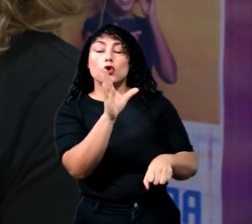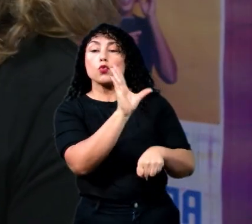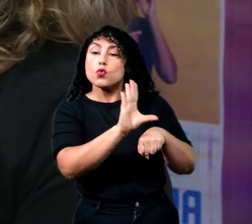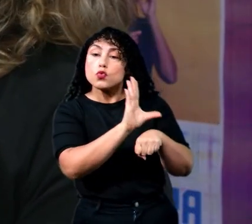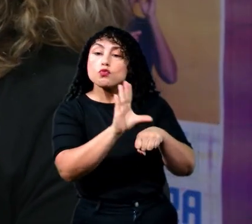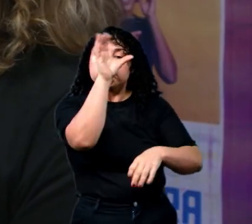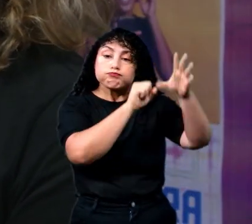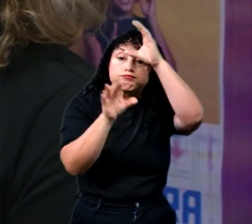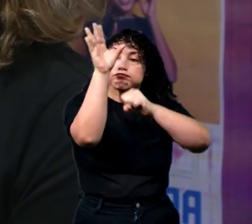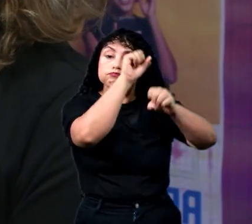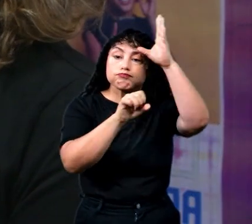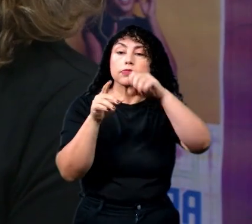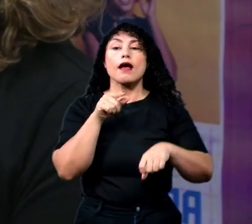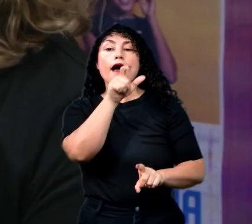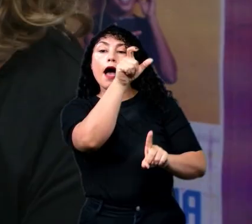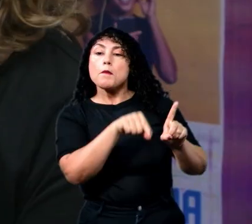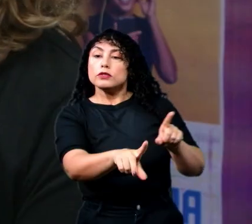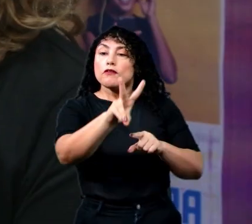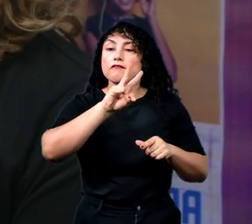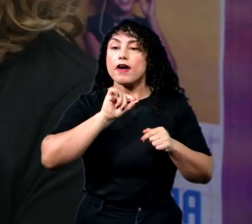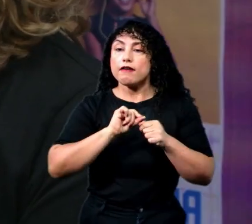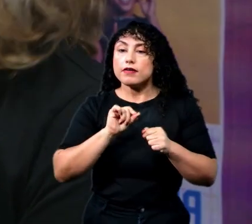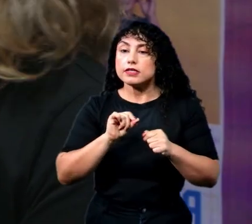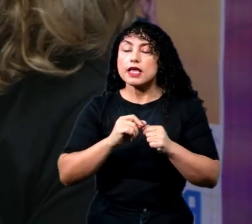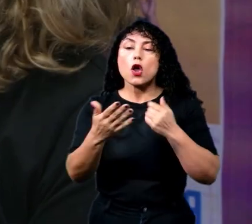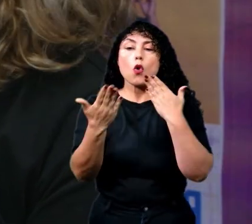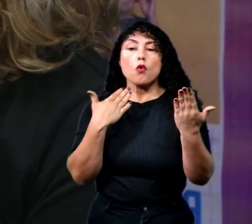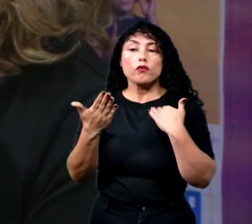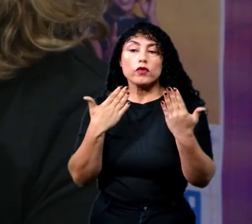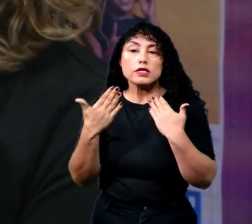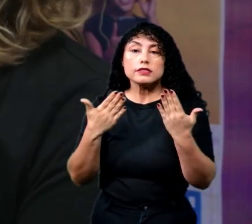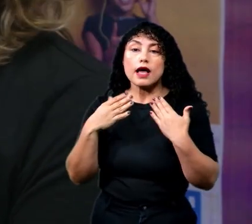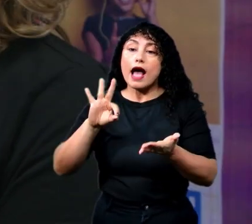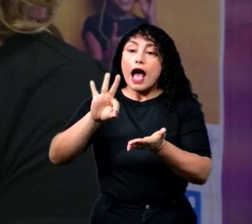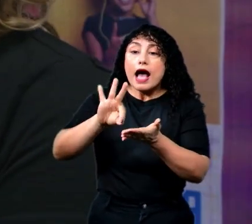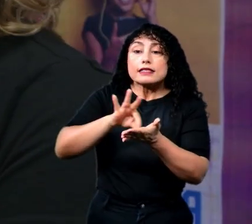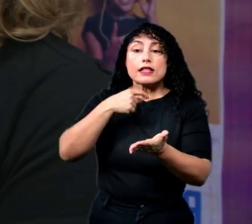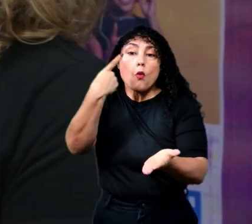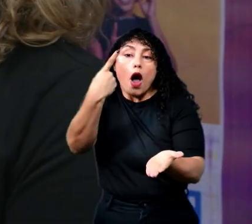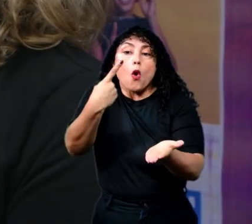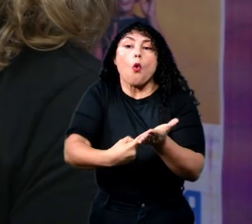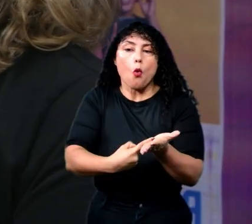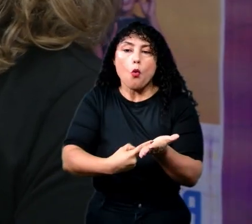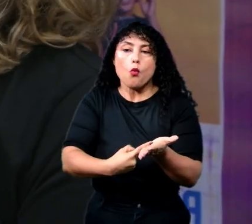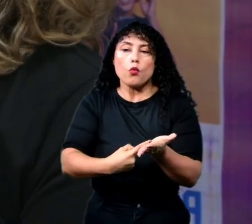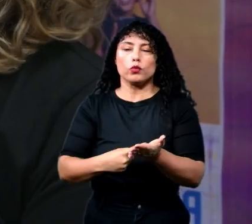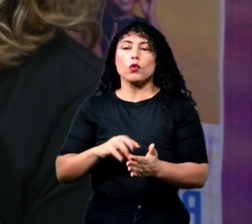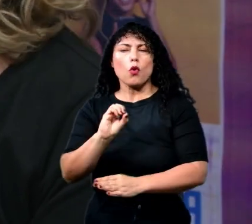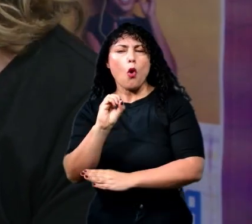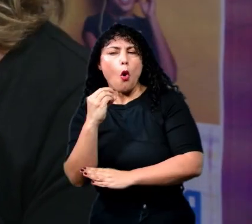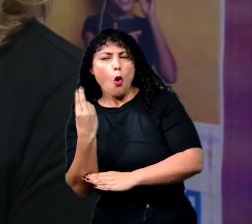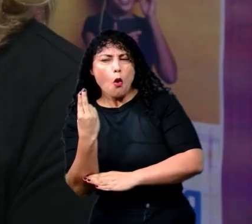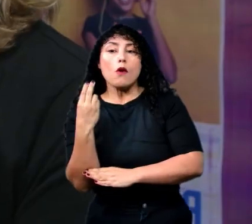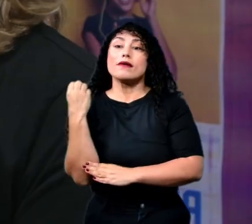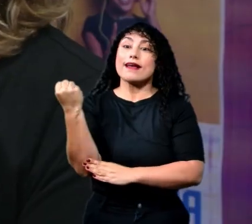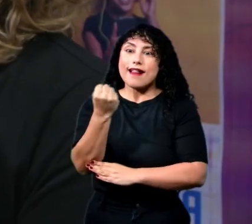curso, né? A pessoa vai ter que conversar, assinar um acordo, ou em casos